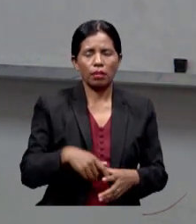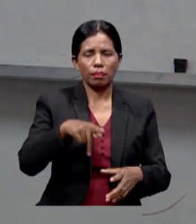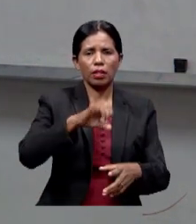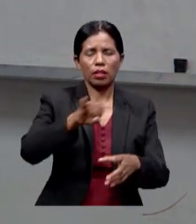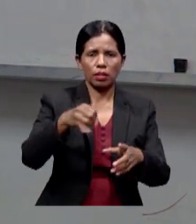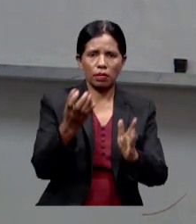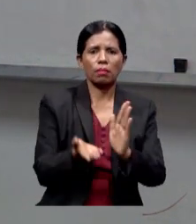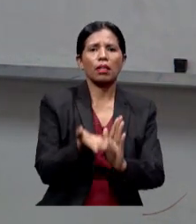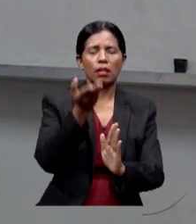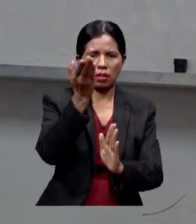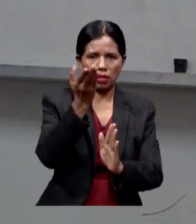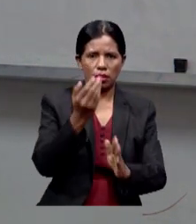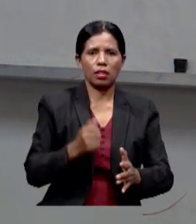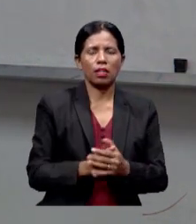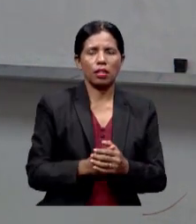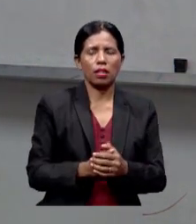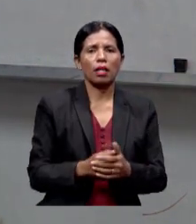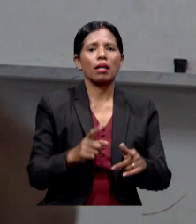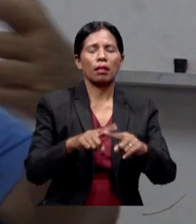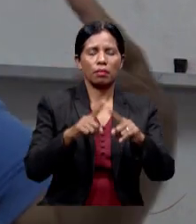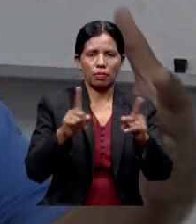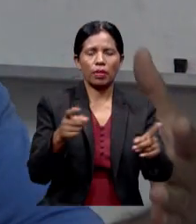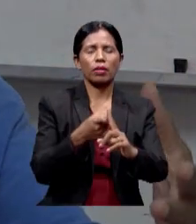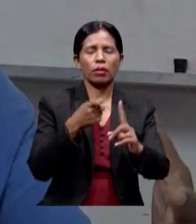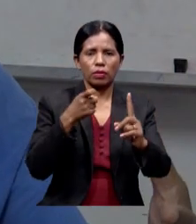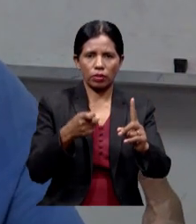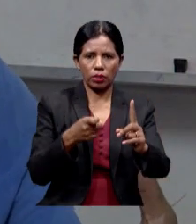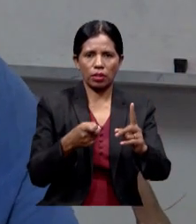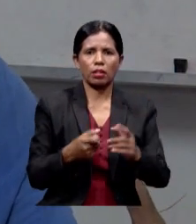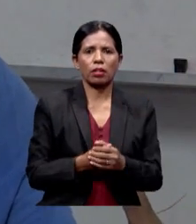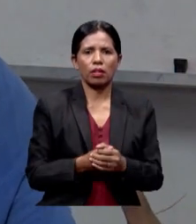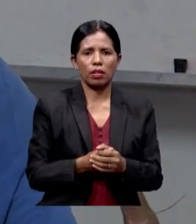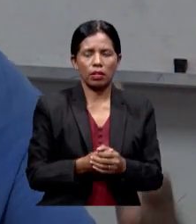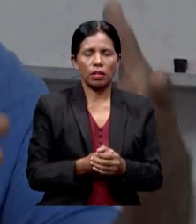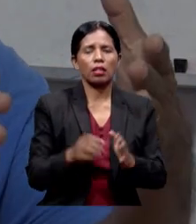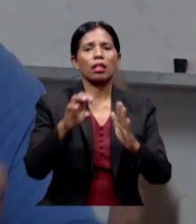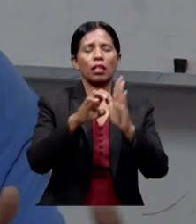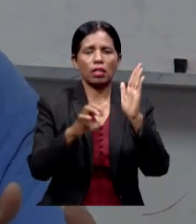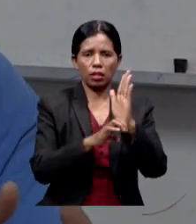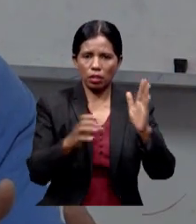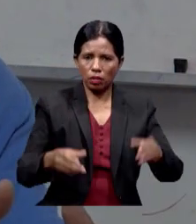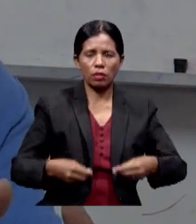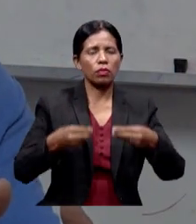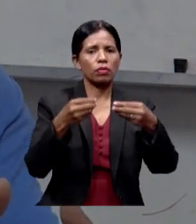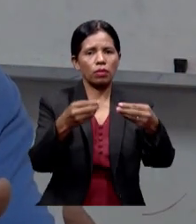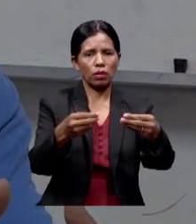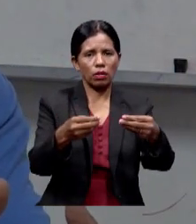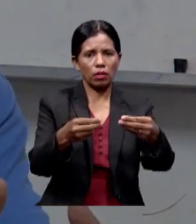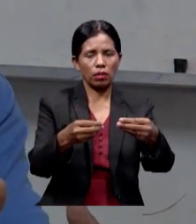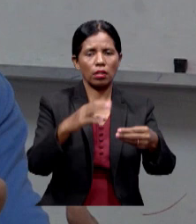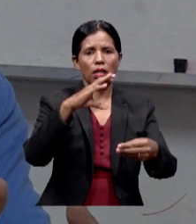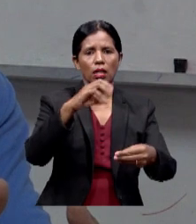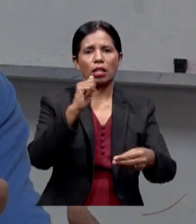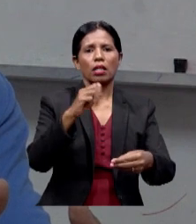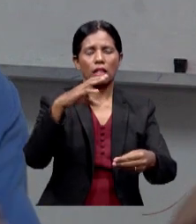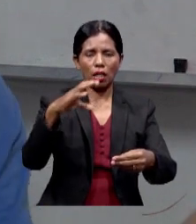mas. Mas bem, husi condição deve estar oferece? Kak ma kia kliu